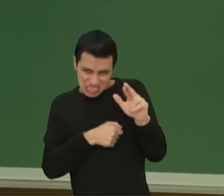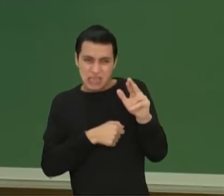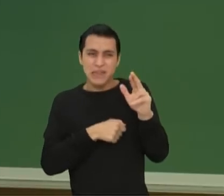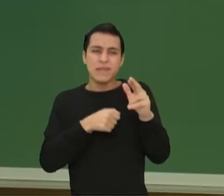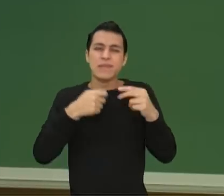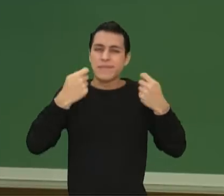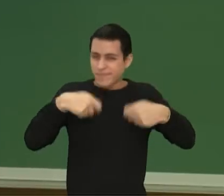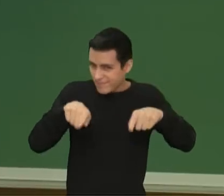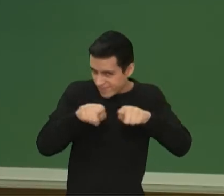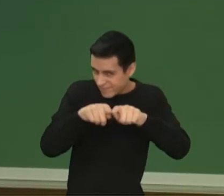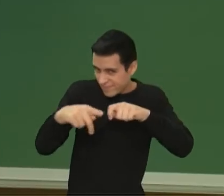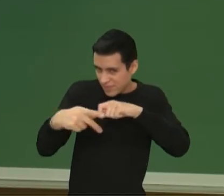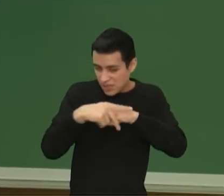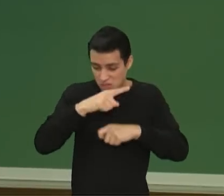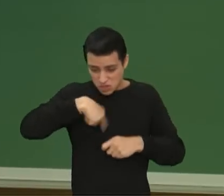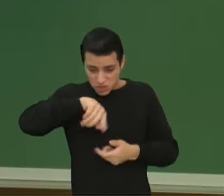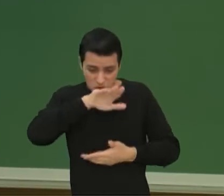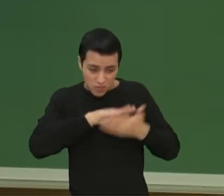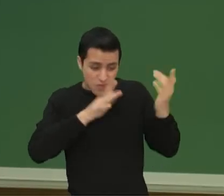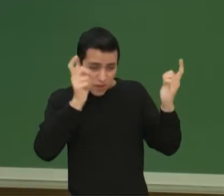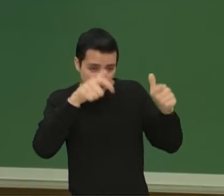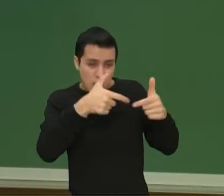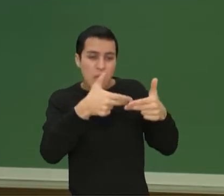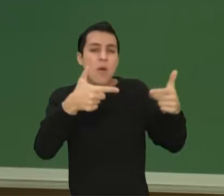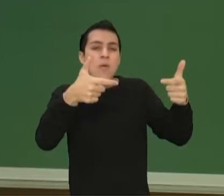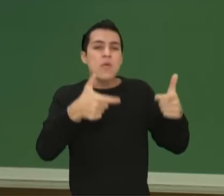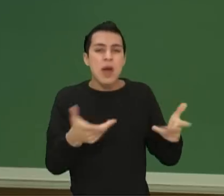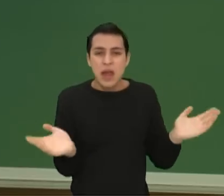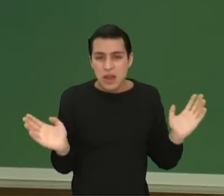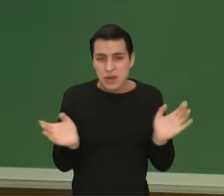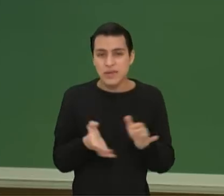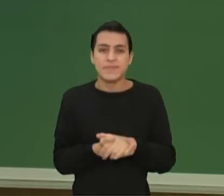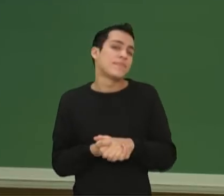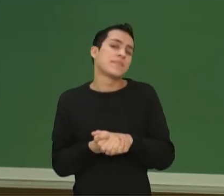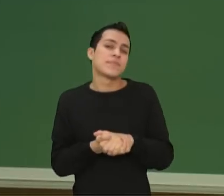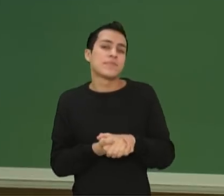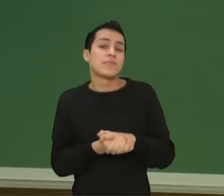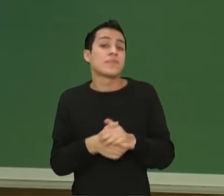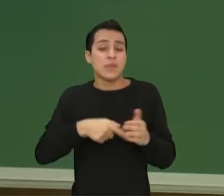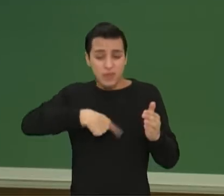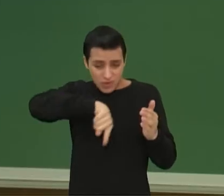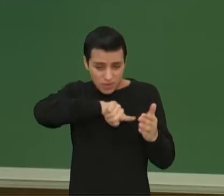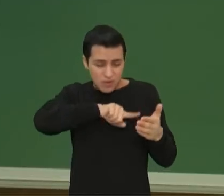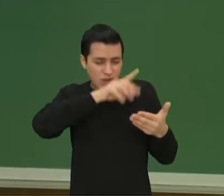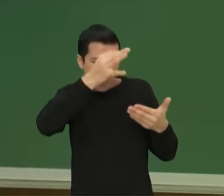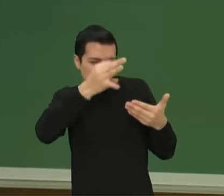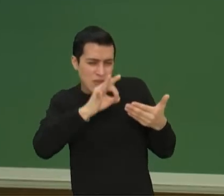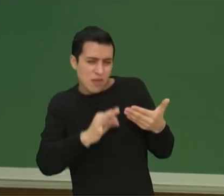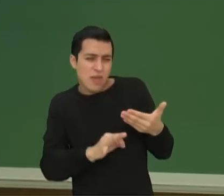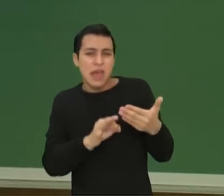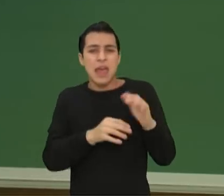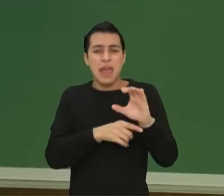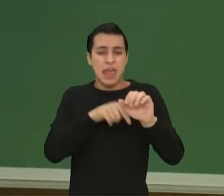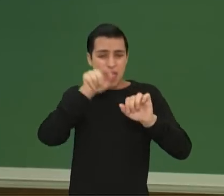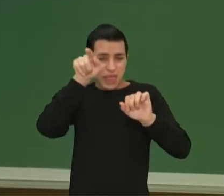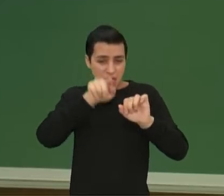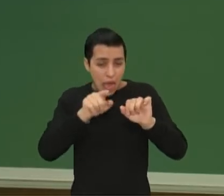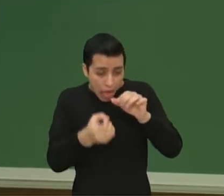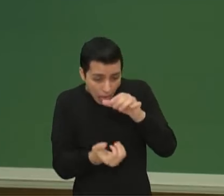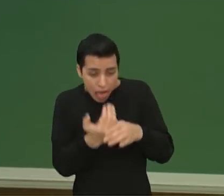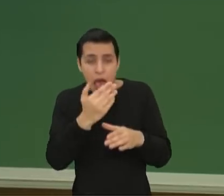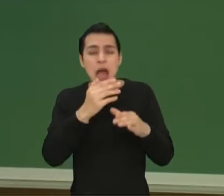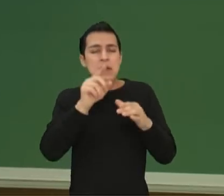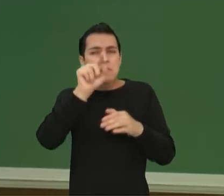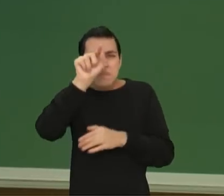a preposição. Fomos a algum lugar, certo? Então, temos a correção, a crase apareceu